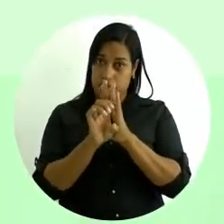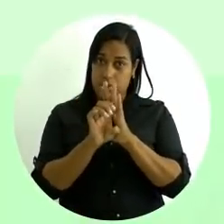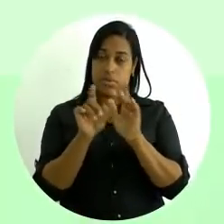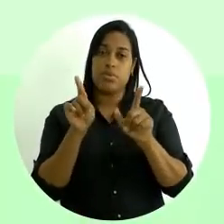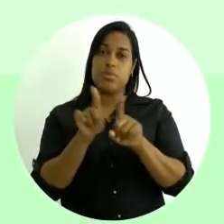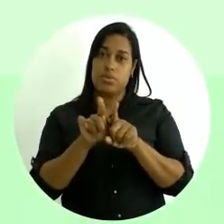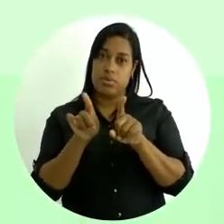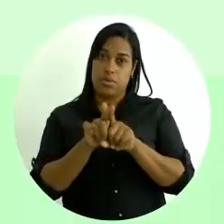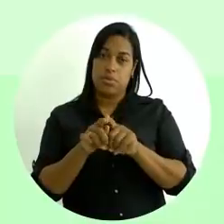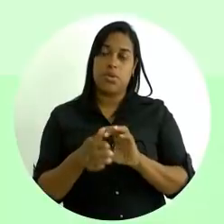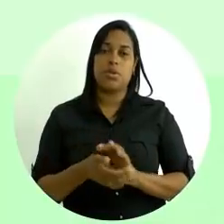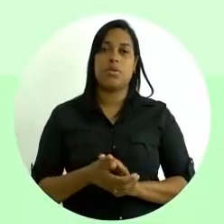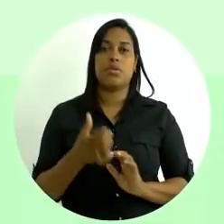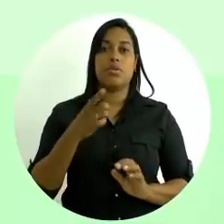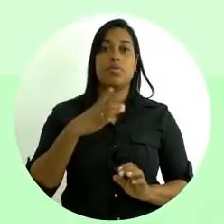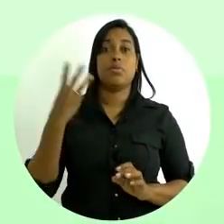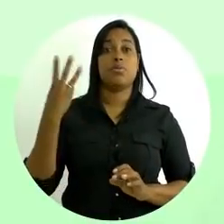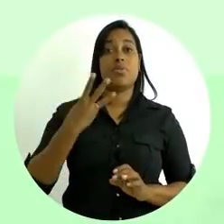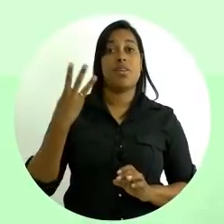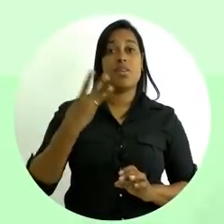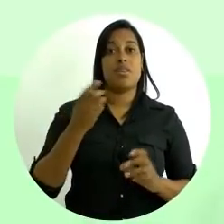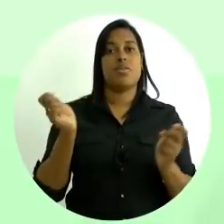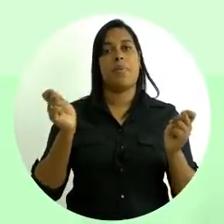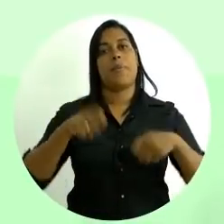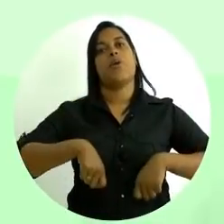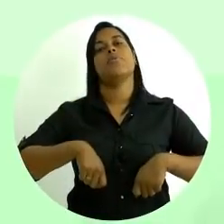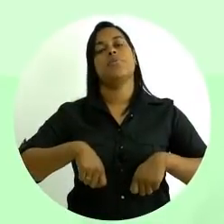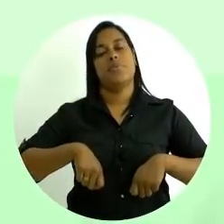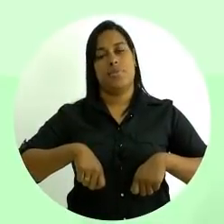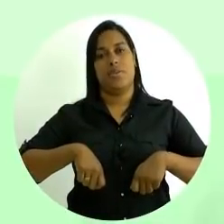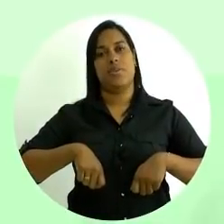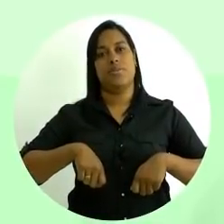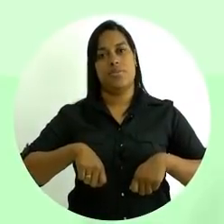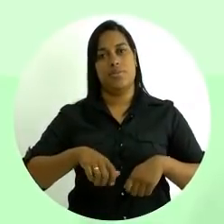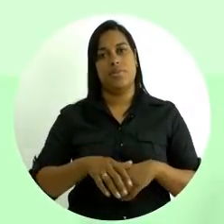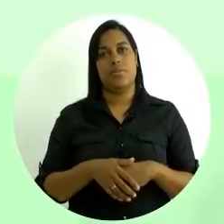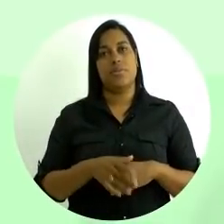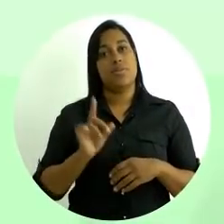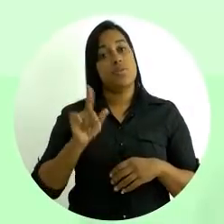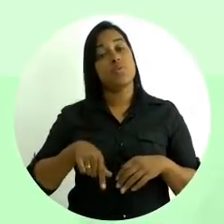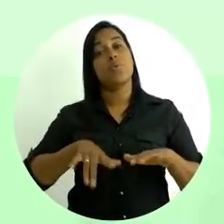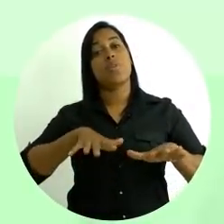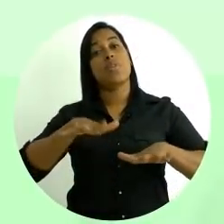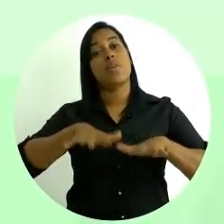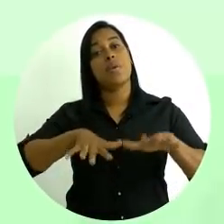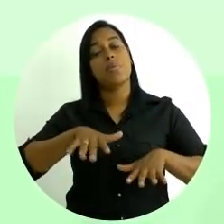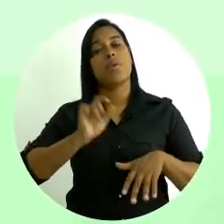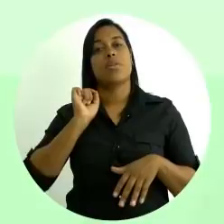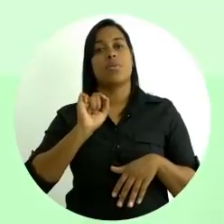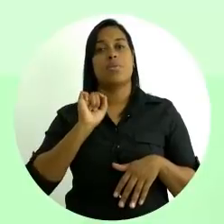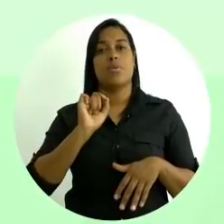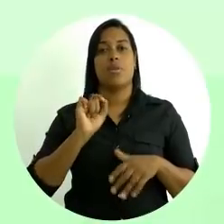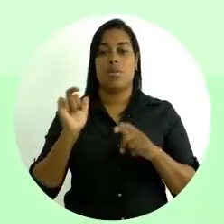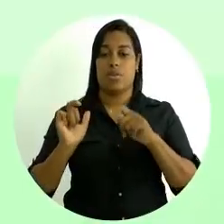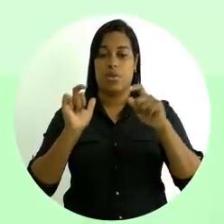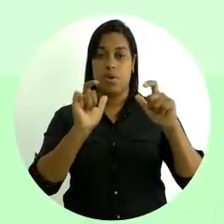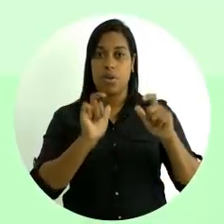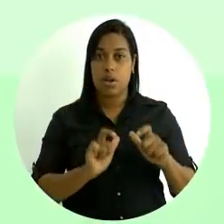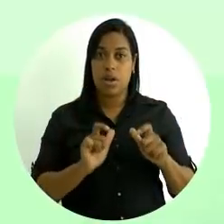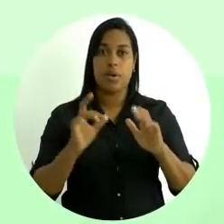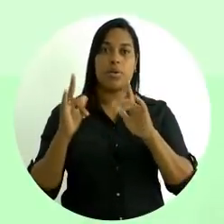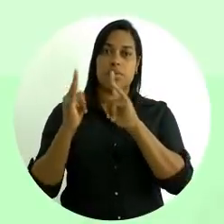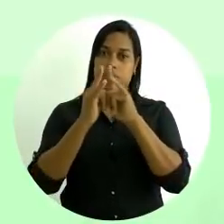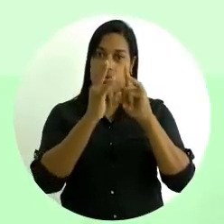Estatuto, nós vamos ter 3 possibilidades, tá bom? E isso depende de